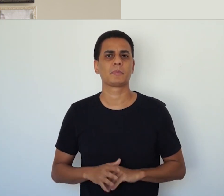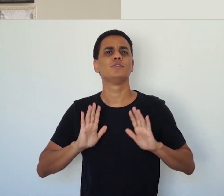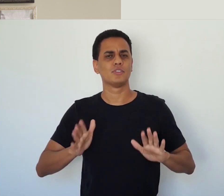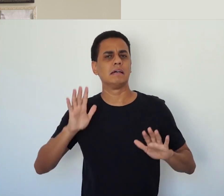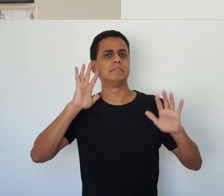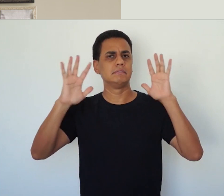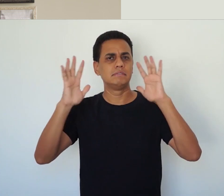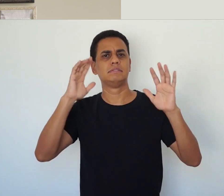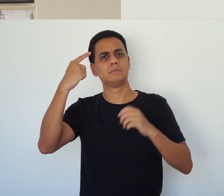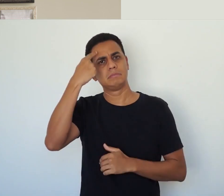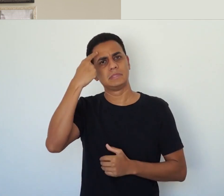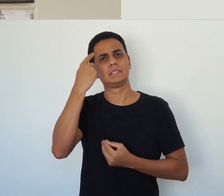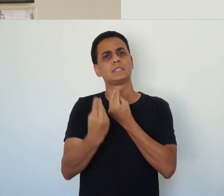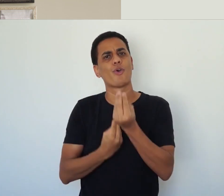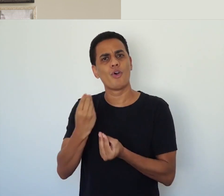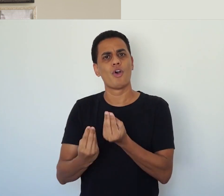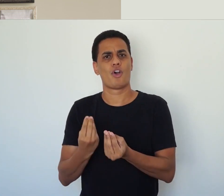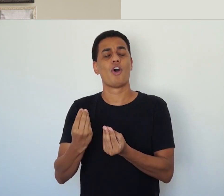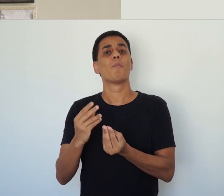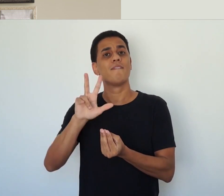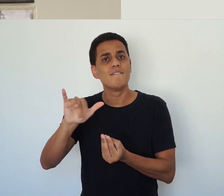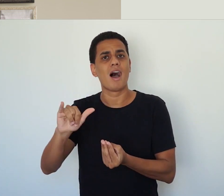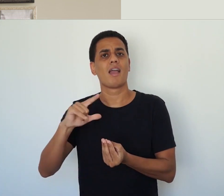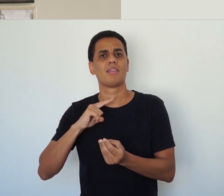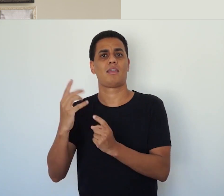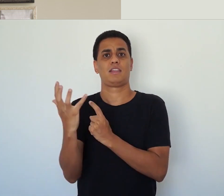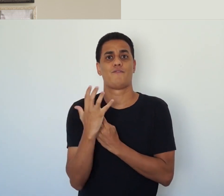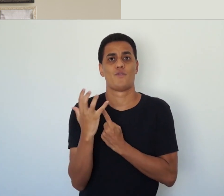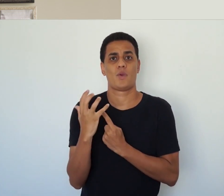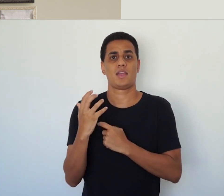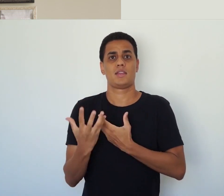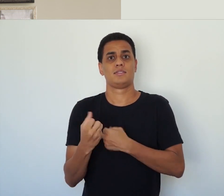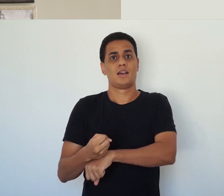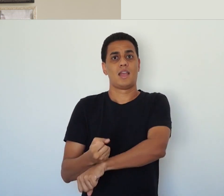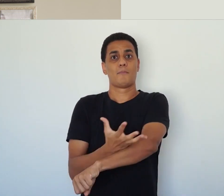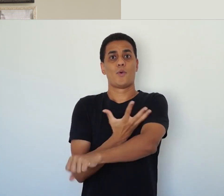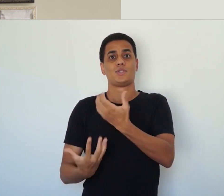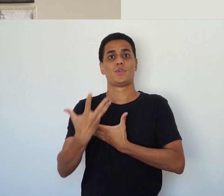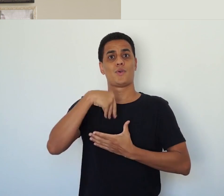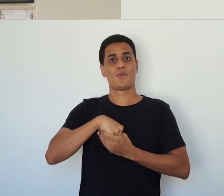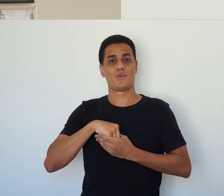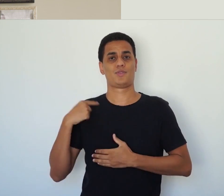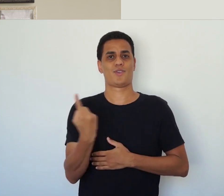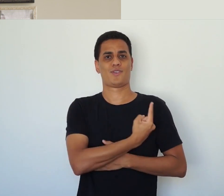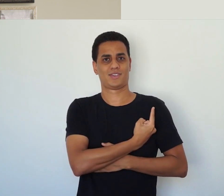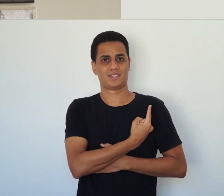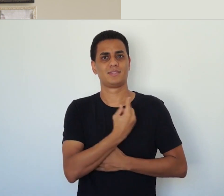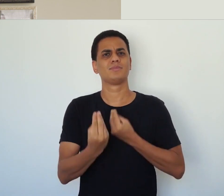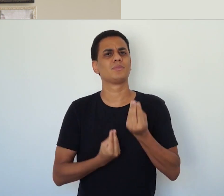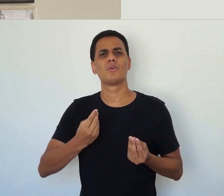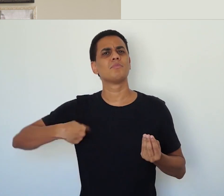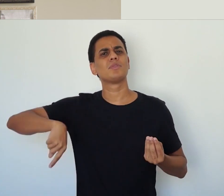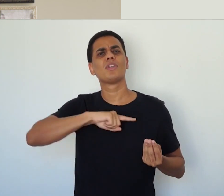até penso, e tenho pensado muito sobre isso, o impacto emocional de todo esse momento que